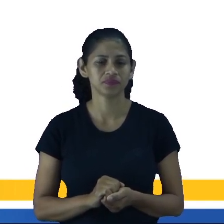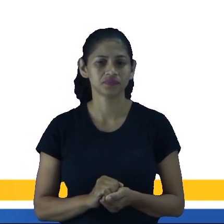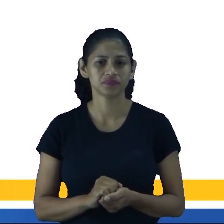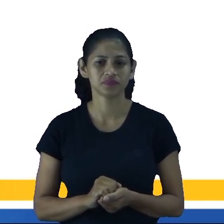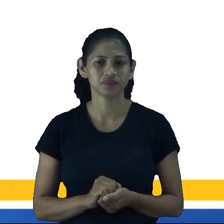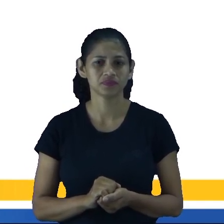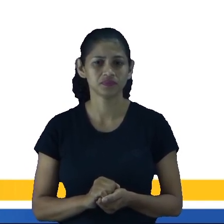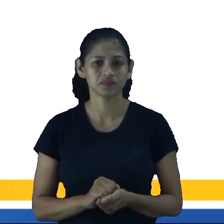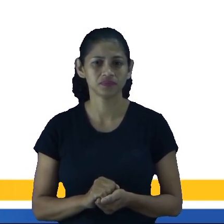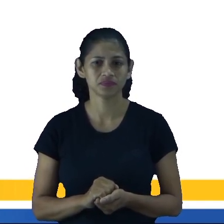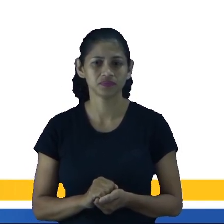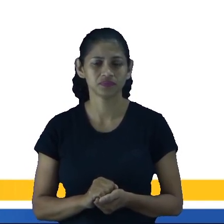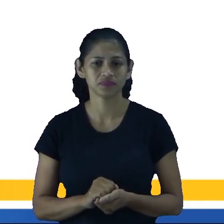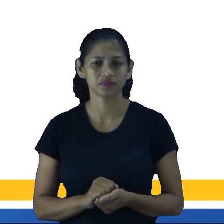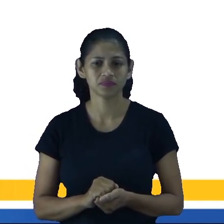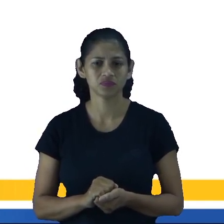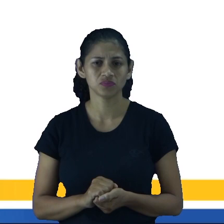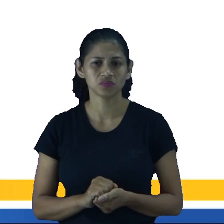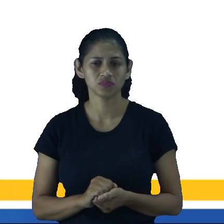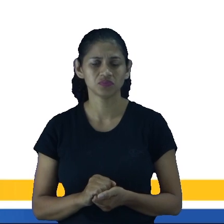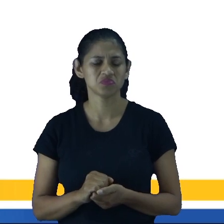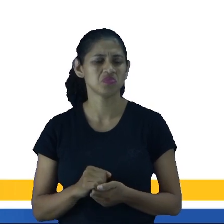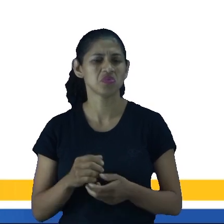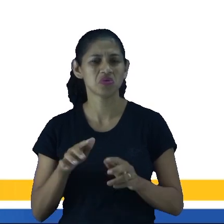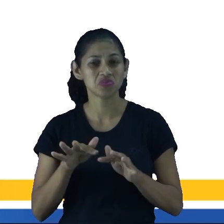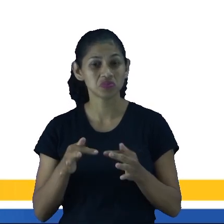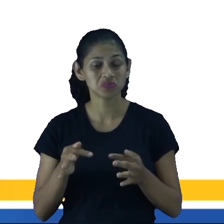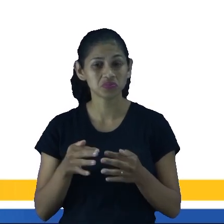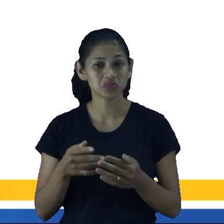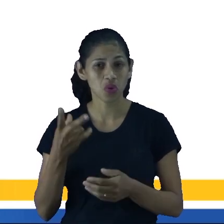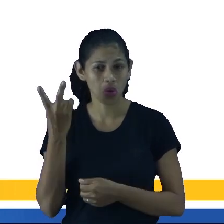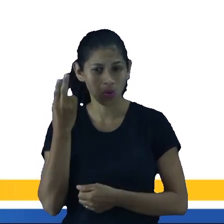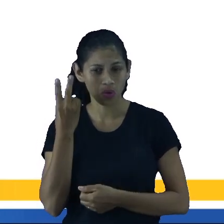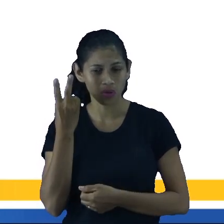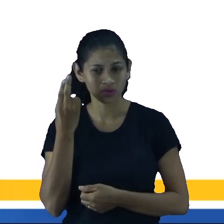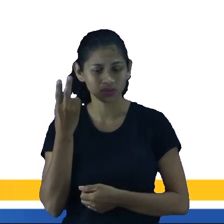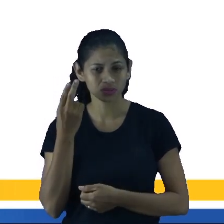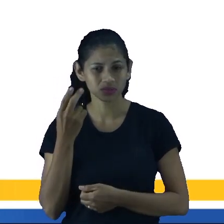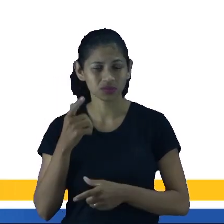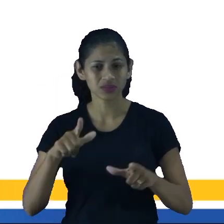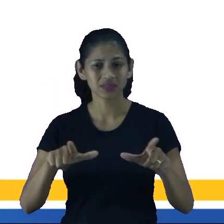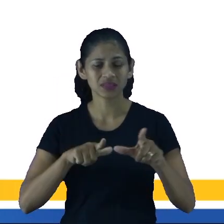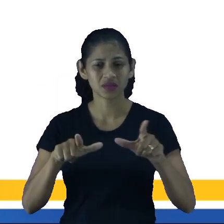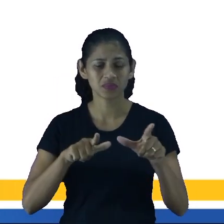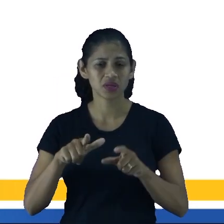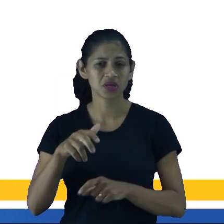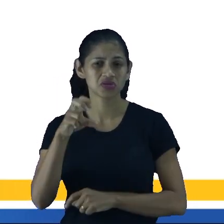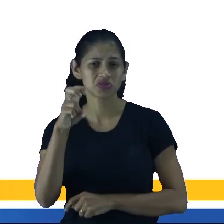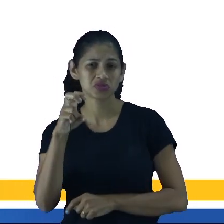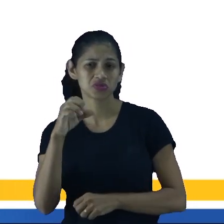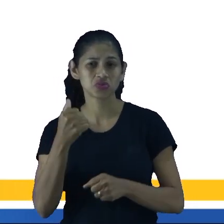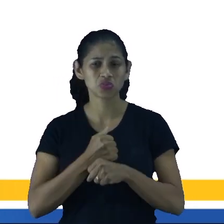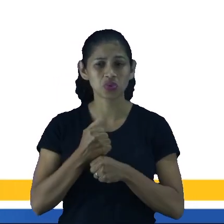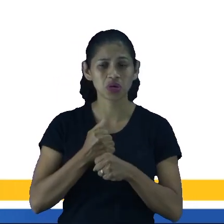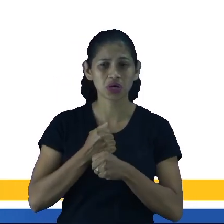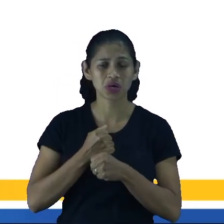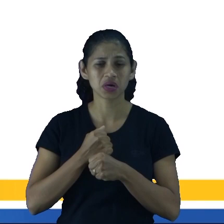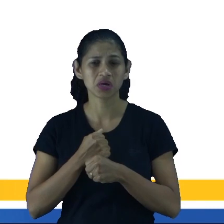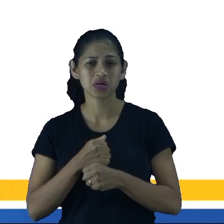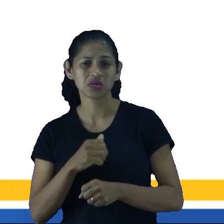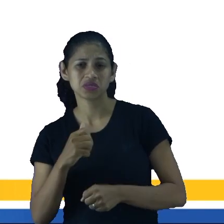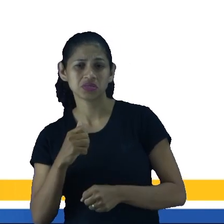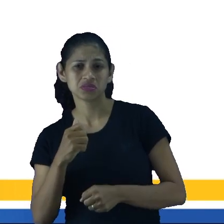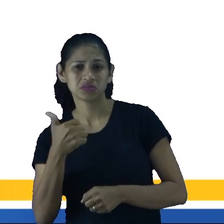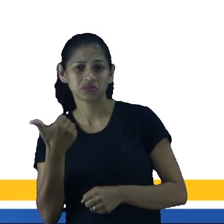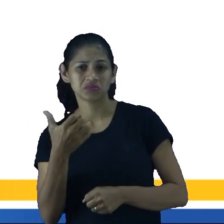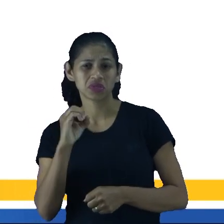anos. Bastante comum, né? Principalmente na língua espanhola. Eu trabalhei por 5 anos, trabalhei por 10 anos, trabalhei por 10 anos, 20